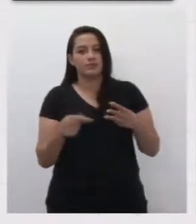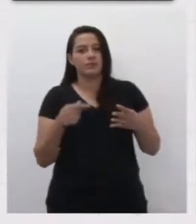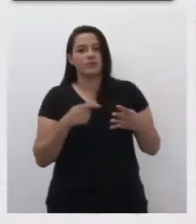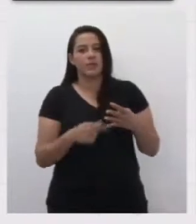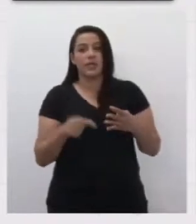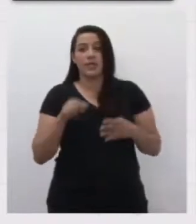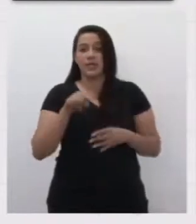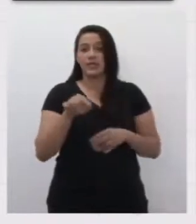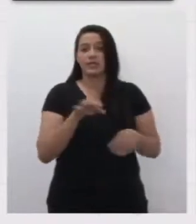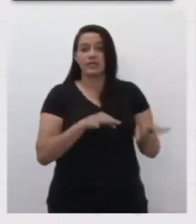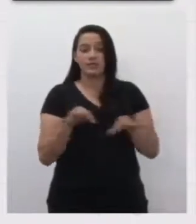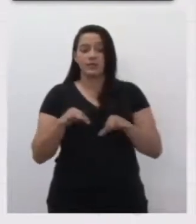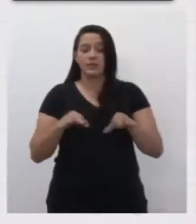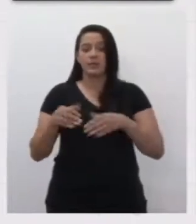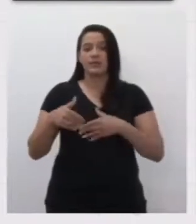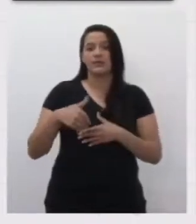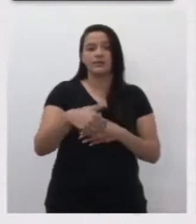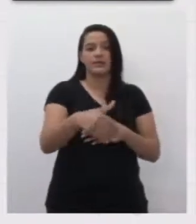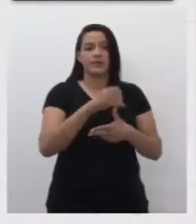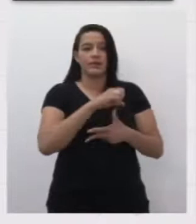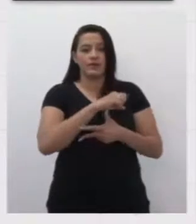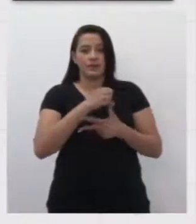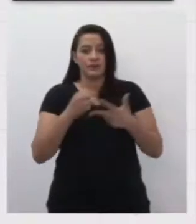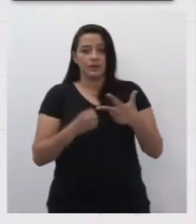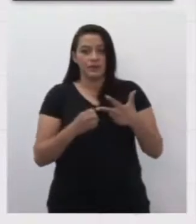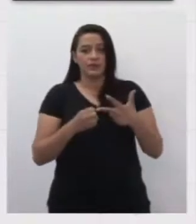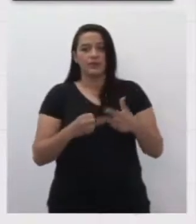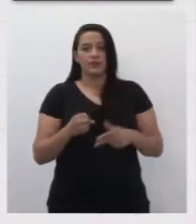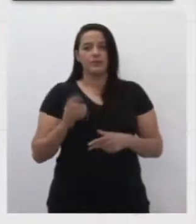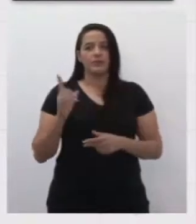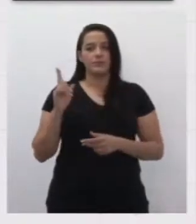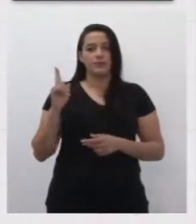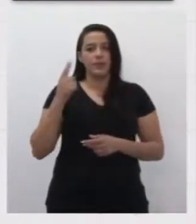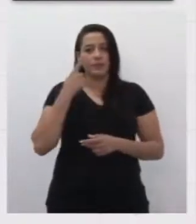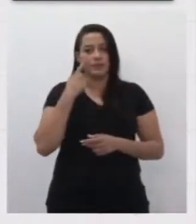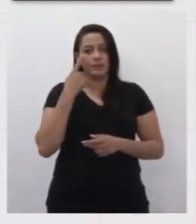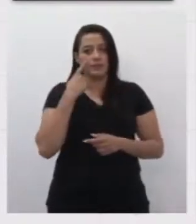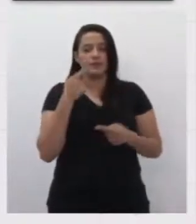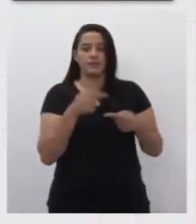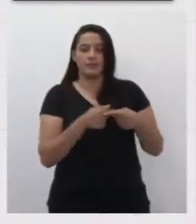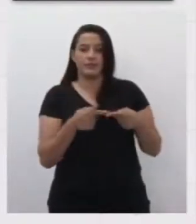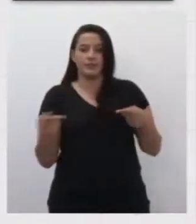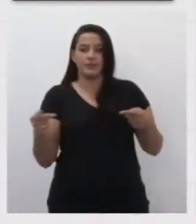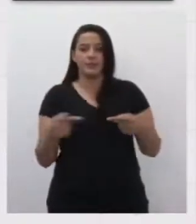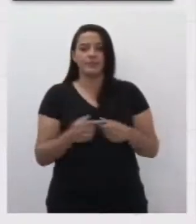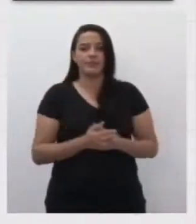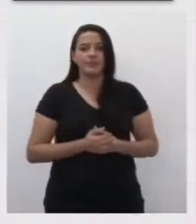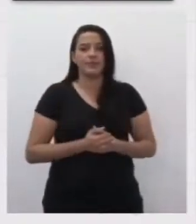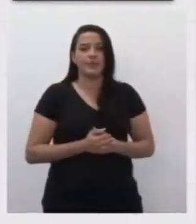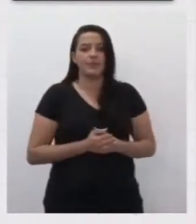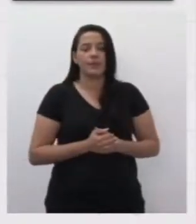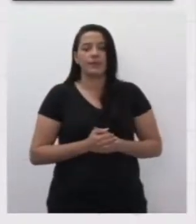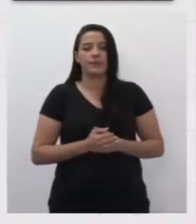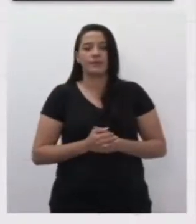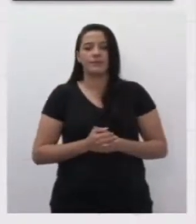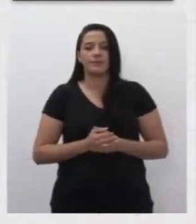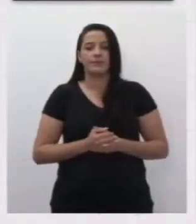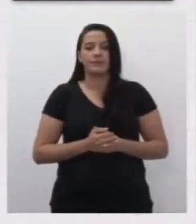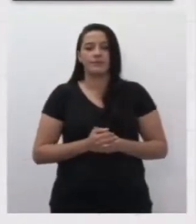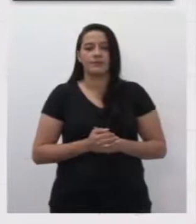para o Enem, ele já pode vir aqui na semana, acho que a gente está na semana 33